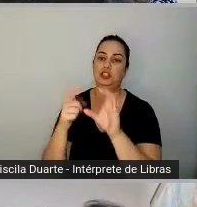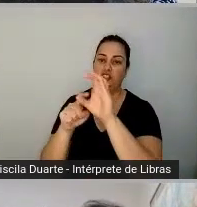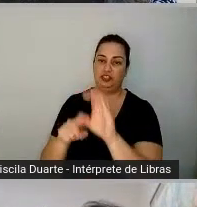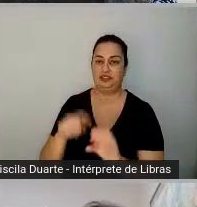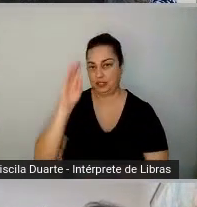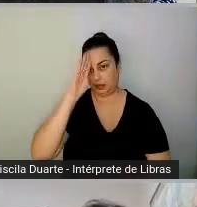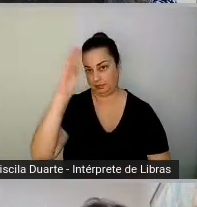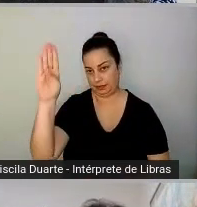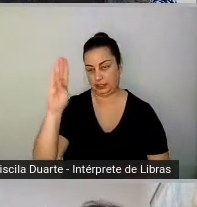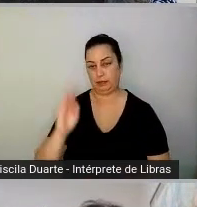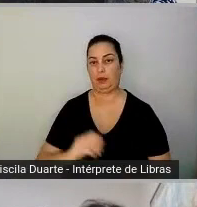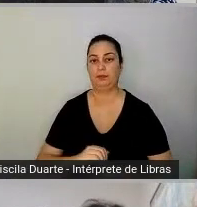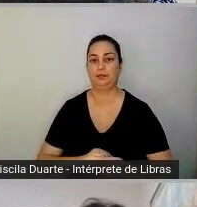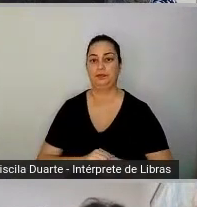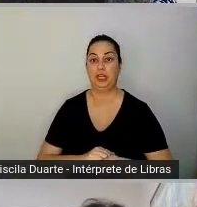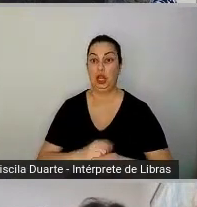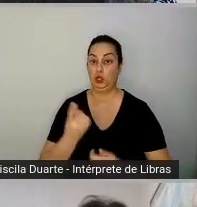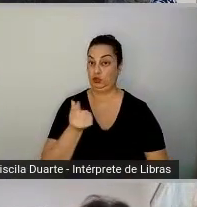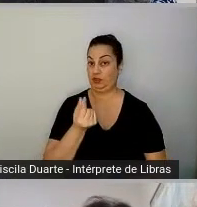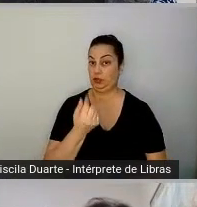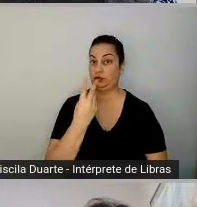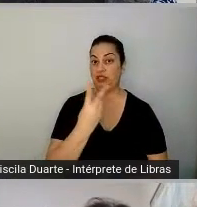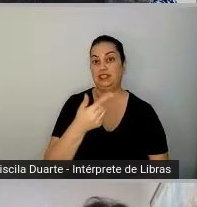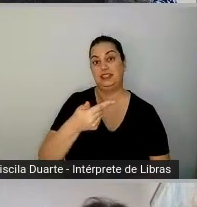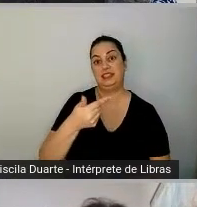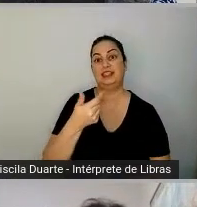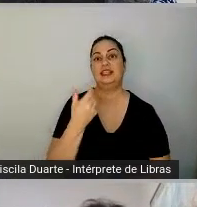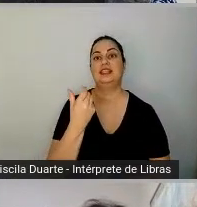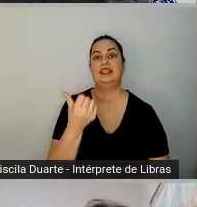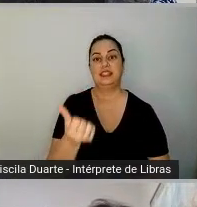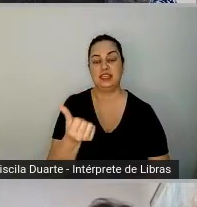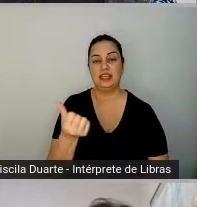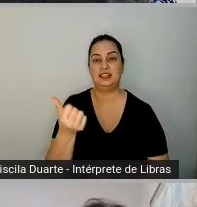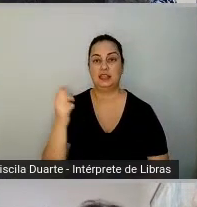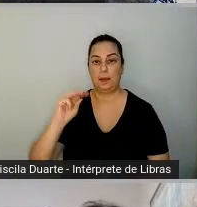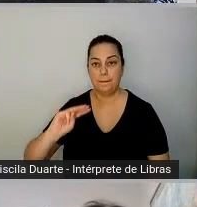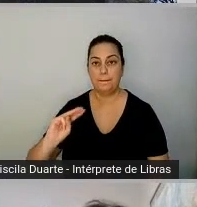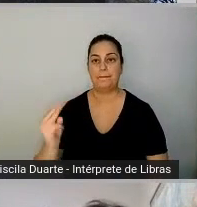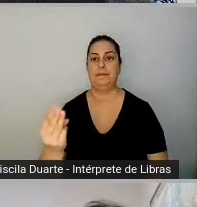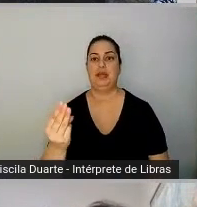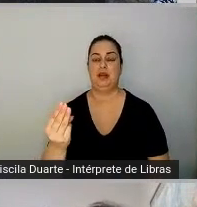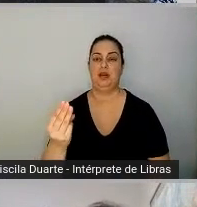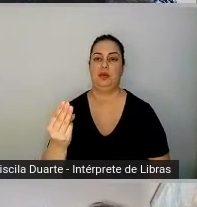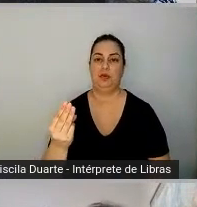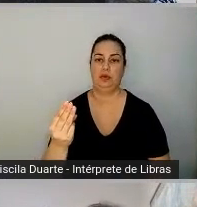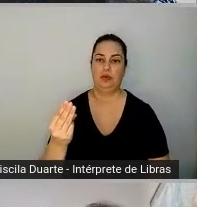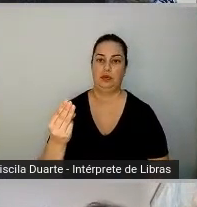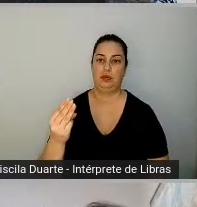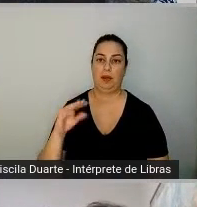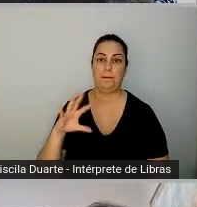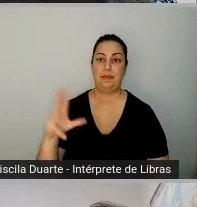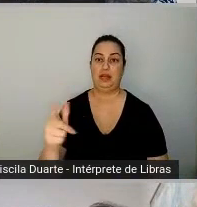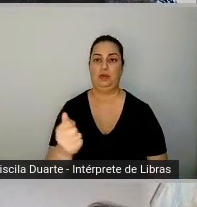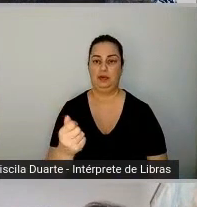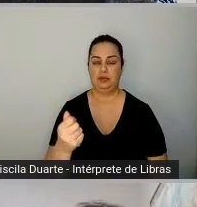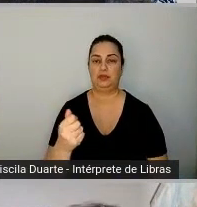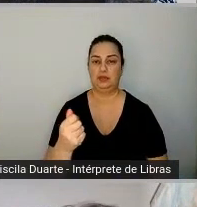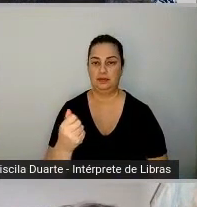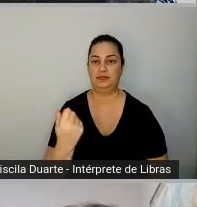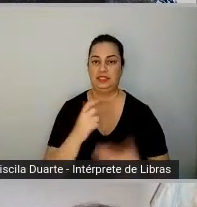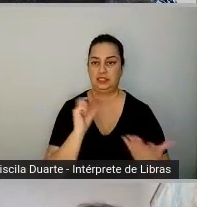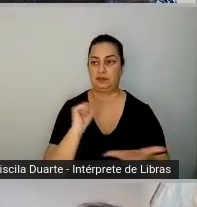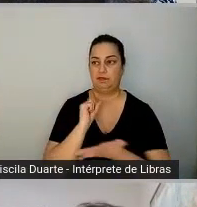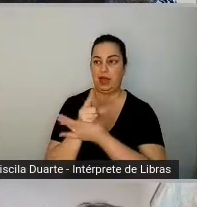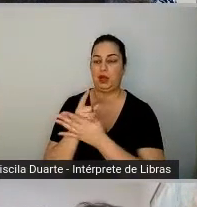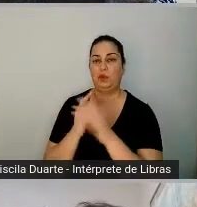276 bilhões foram amortizações pagas com recursos de outras fontes, que não tem nada a ver com a emissão